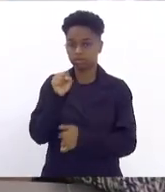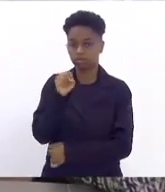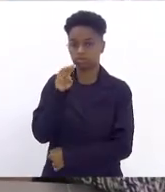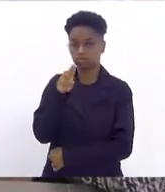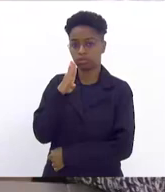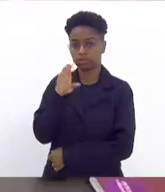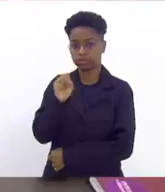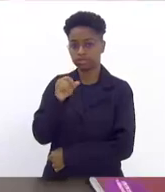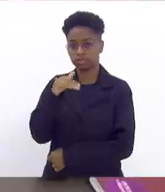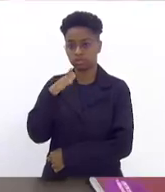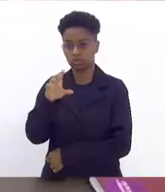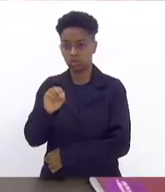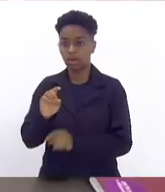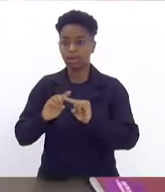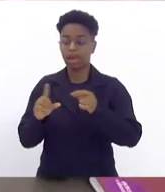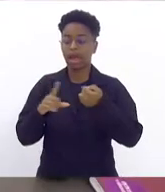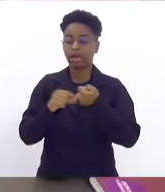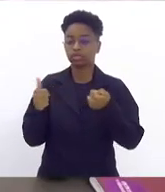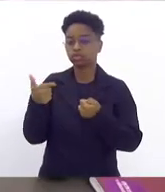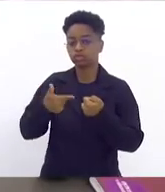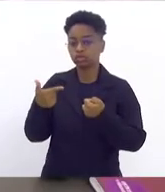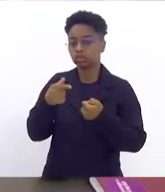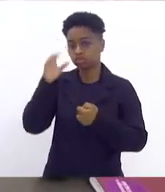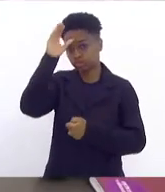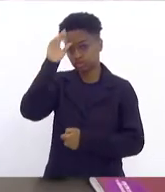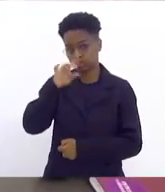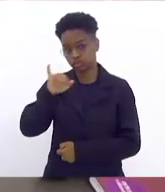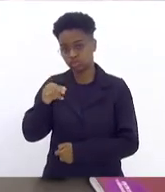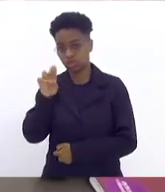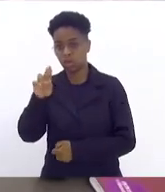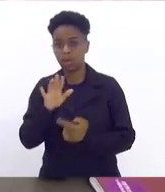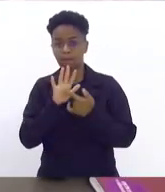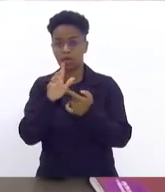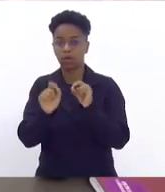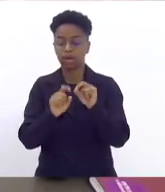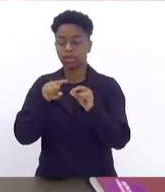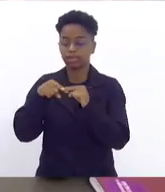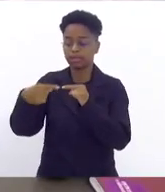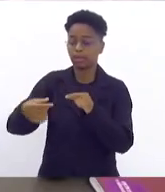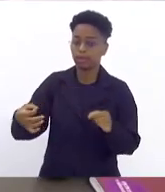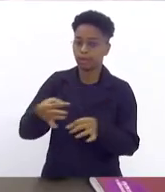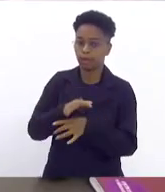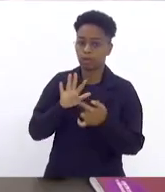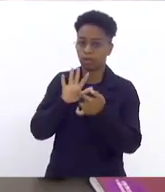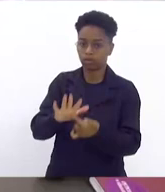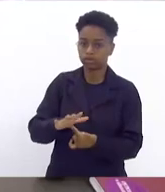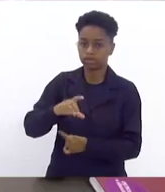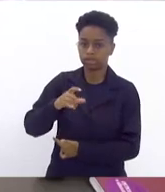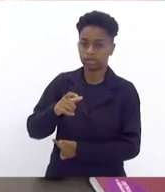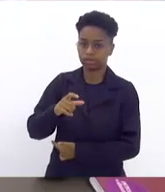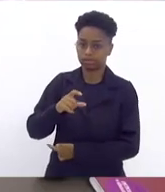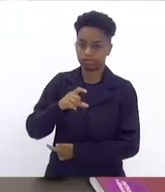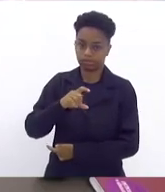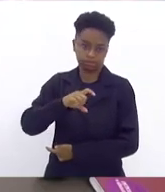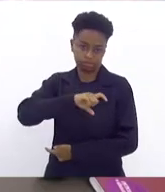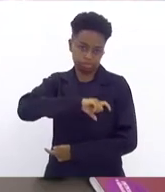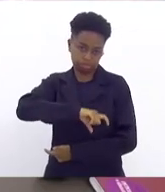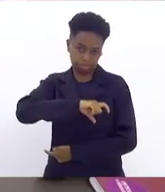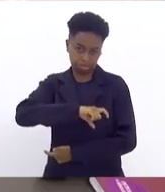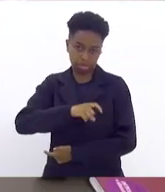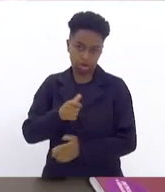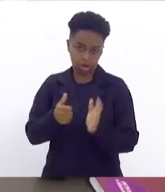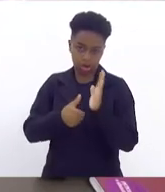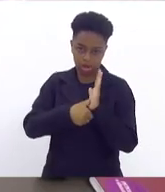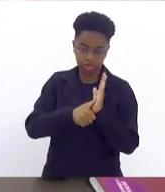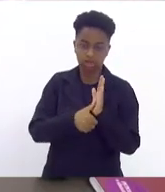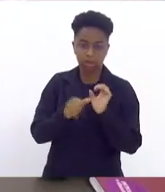Embora no artigo 2º do texto original da deputada Tia Ju fale que após a apresentação da carteira de identificação, enfim, mas Vossa Excelência